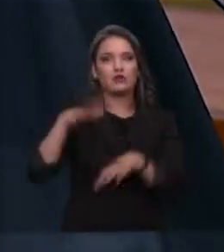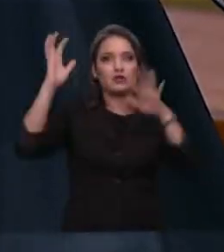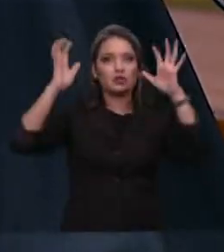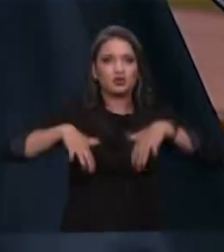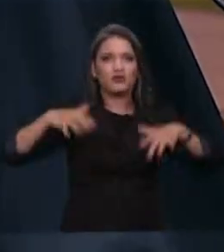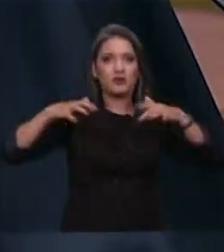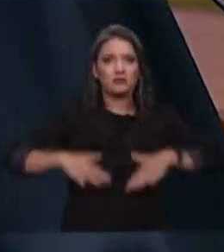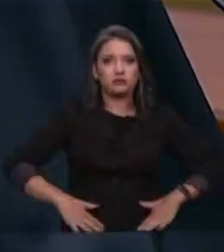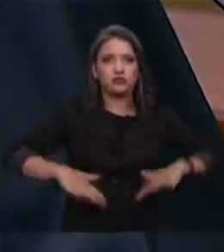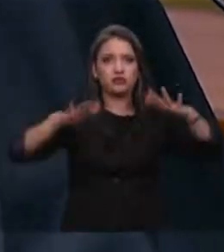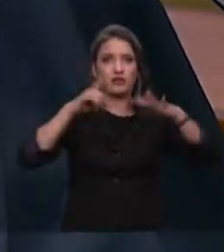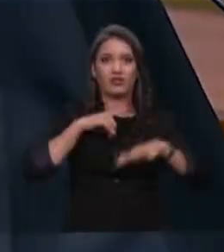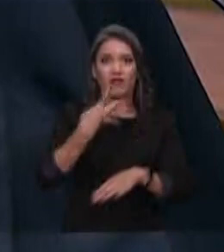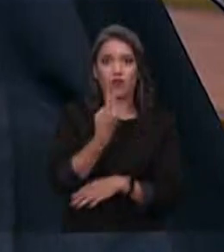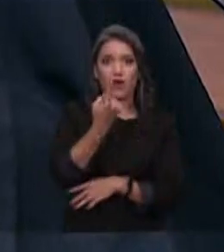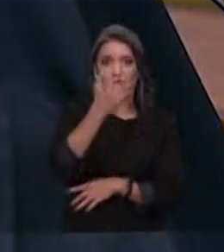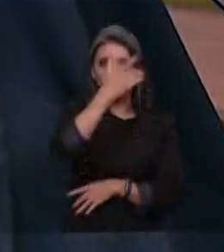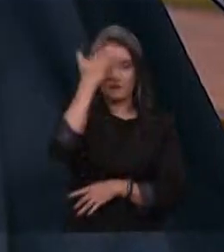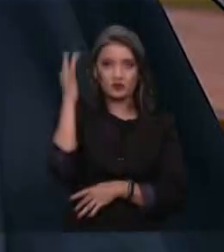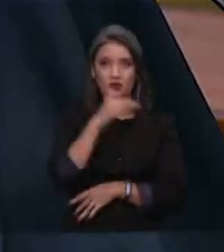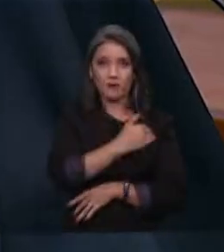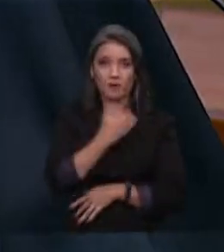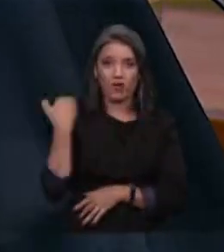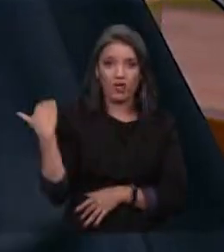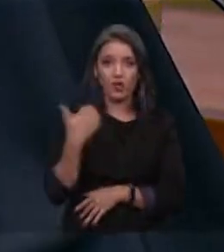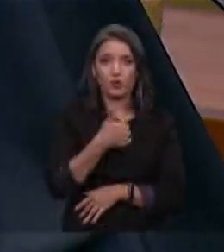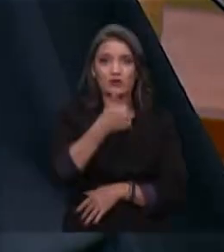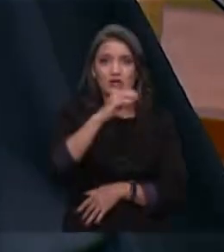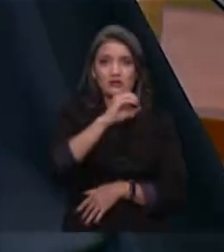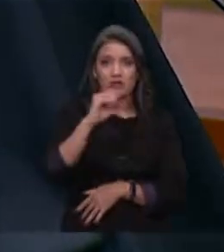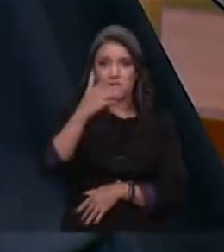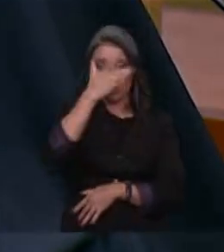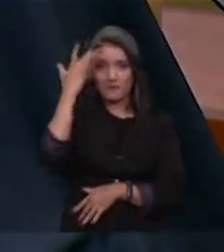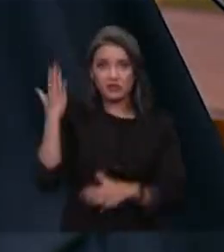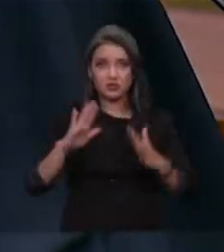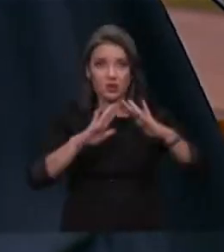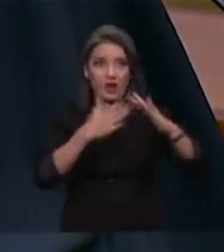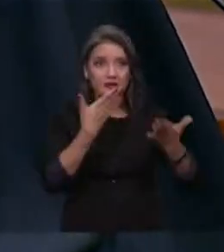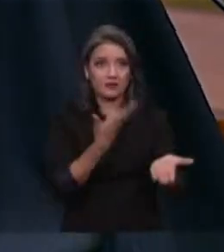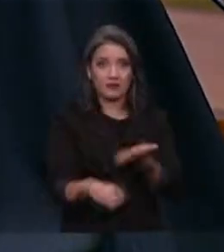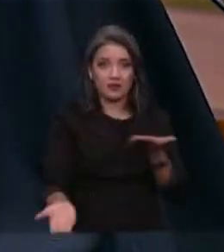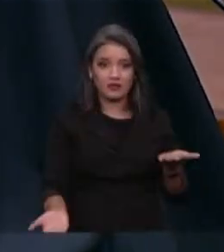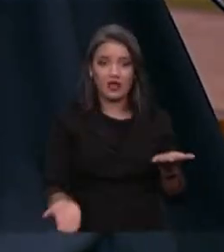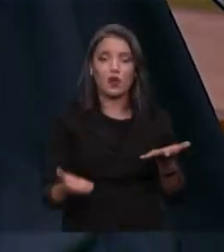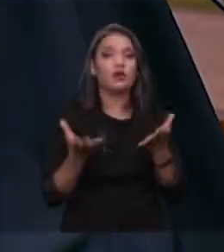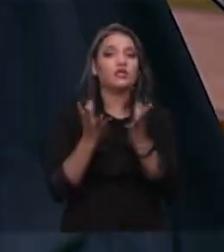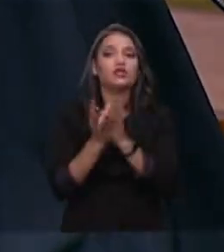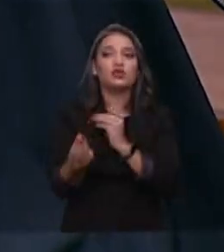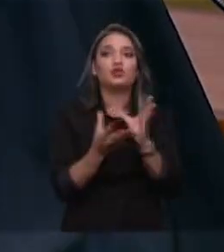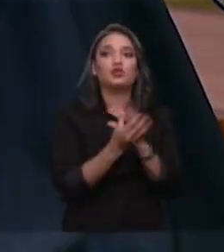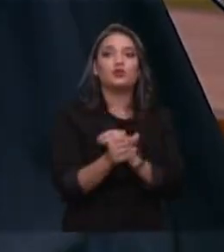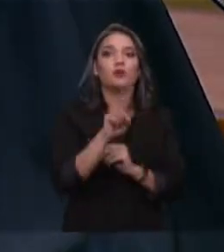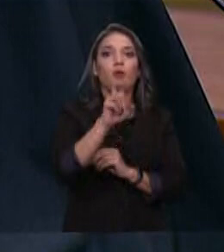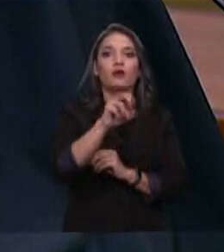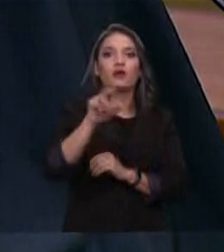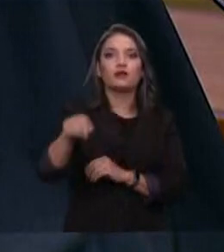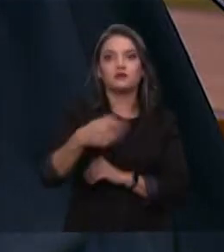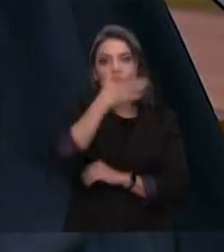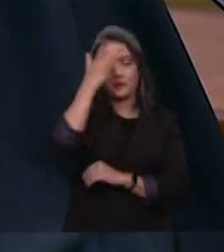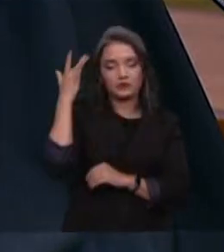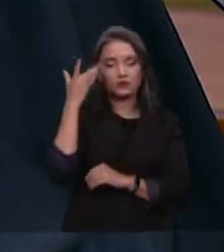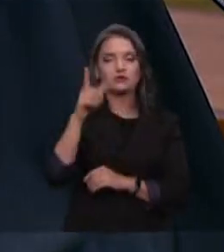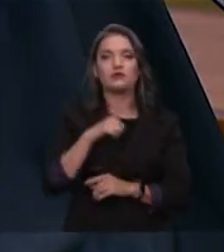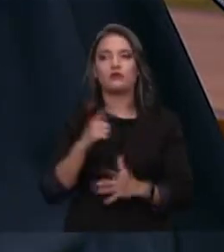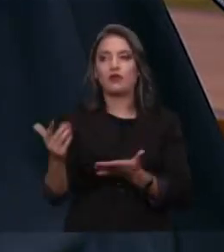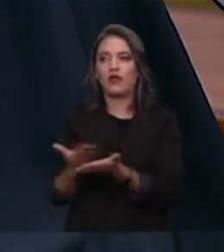41 mortos e quase 100 mil desabrigados. O número de desaparecidos passa de 1.500 pessoas. A revista Veja comparou a